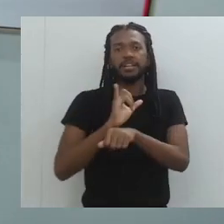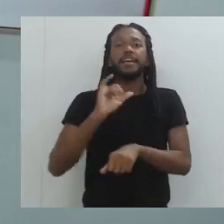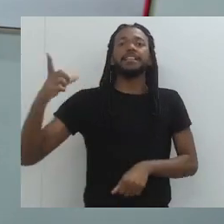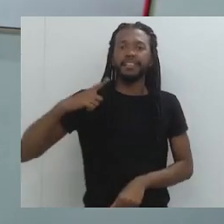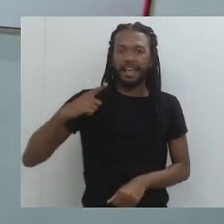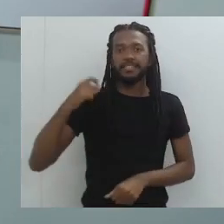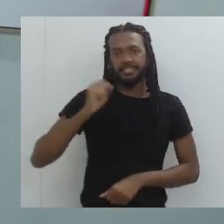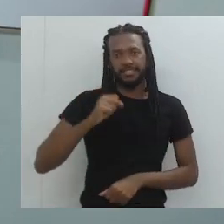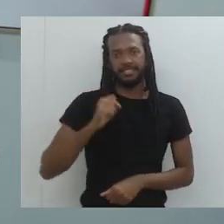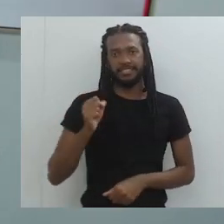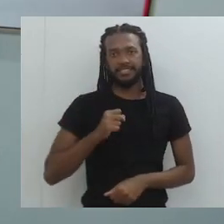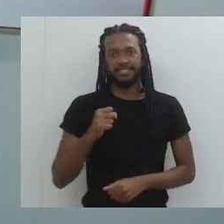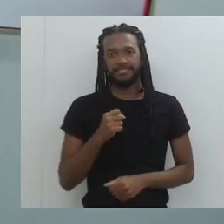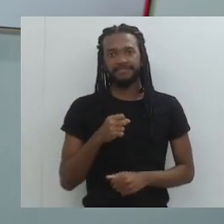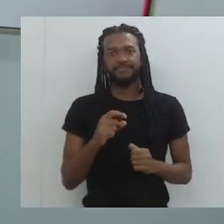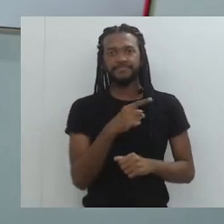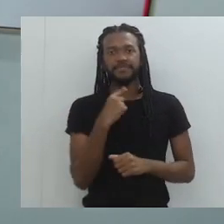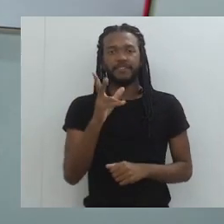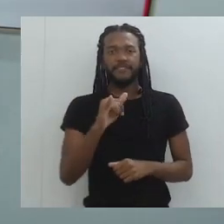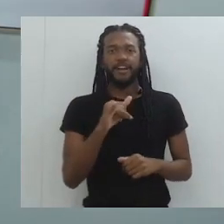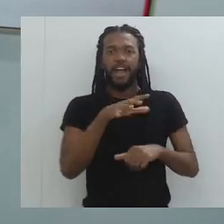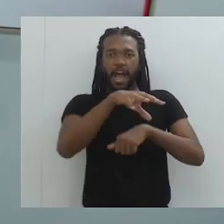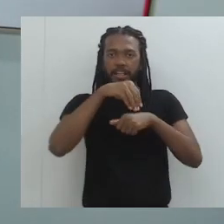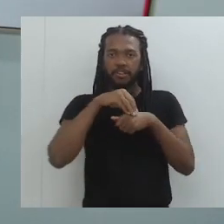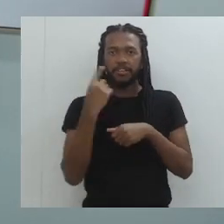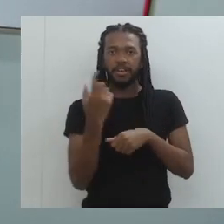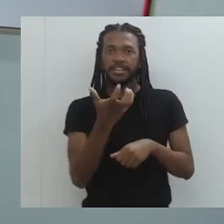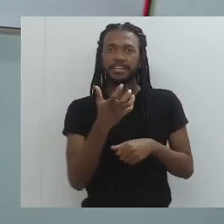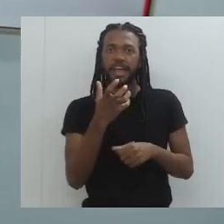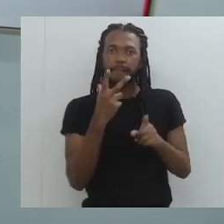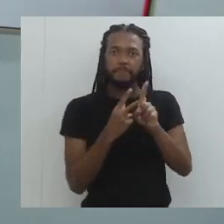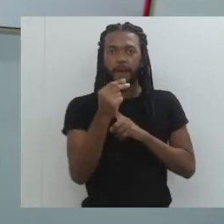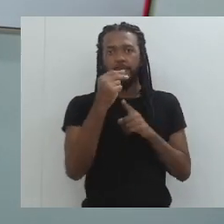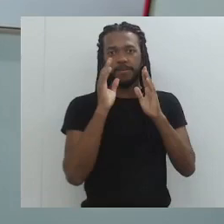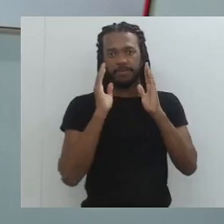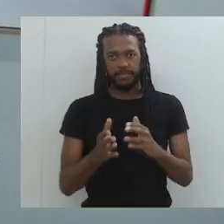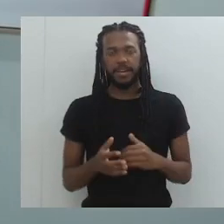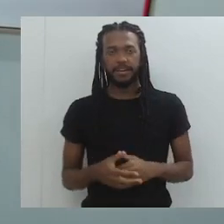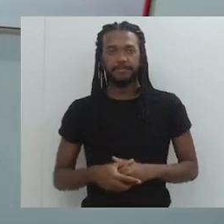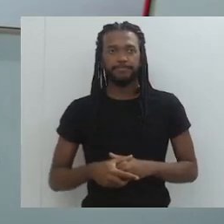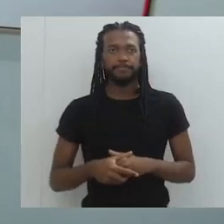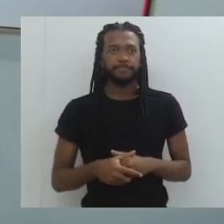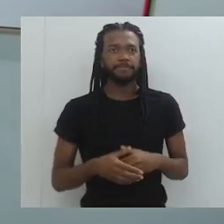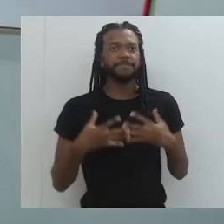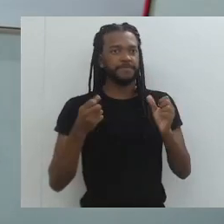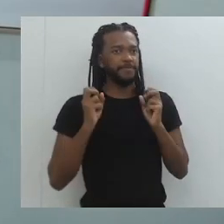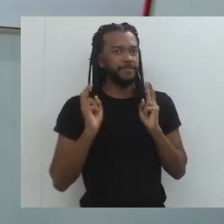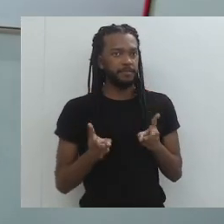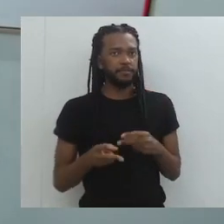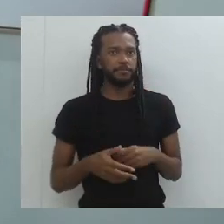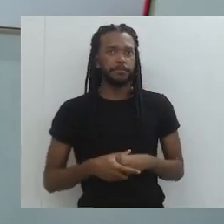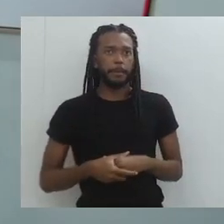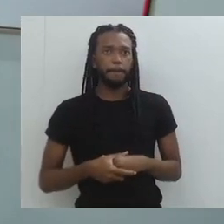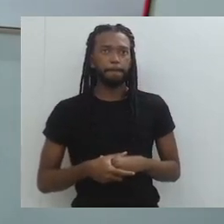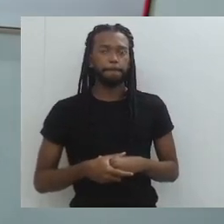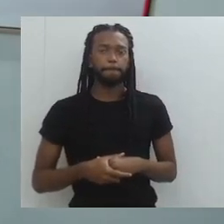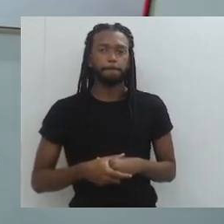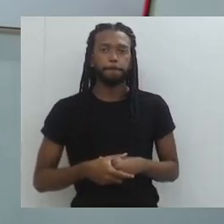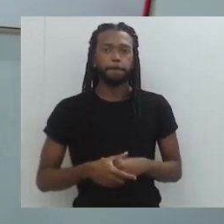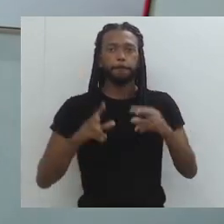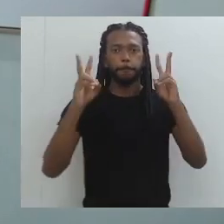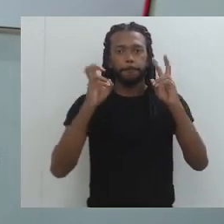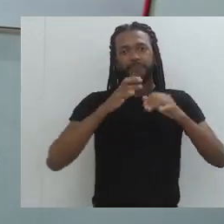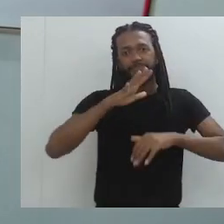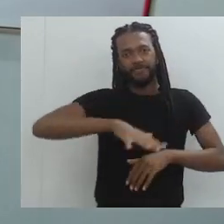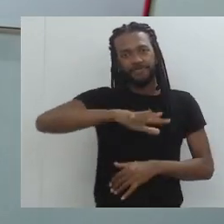A estratégia que eu vou adotar para vencer. Tá certo? Mas vamos seguindo agora sobre